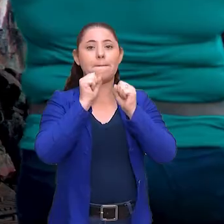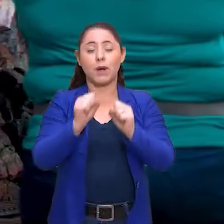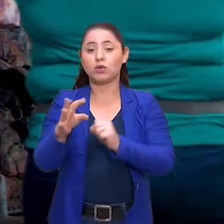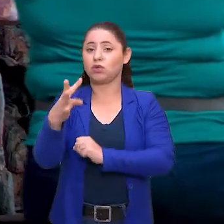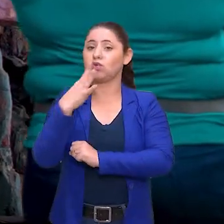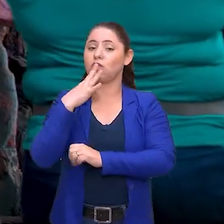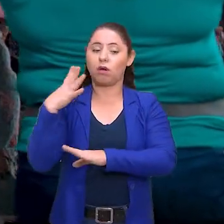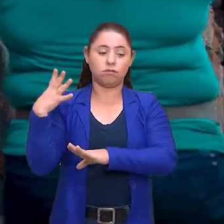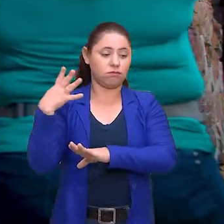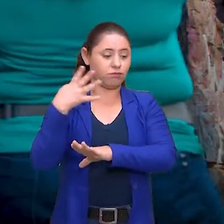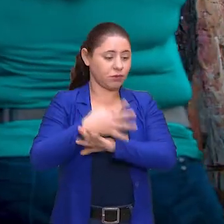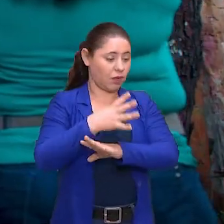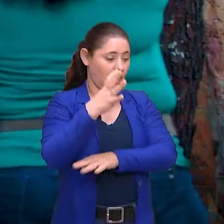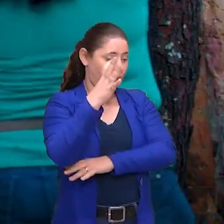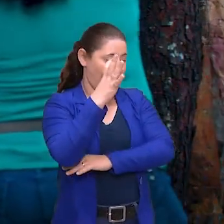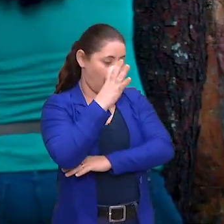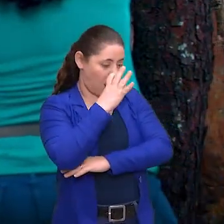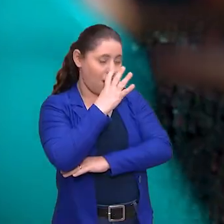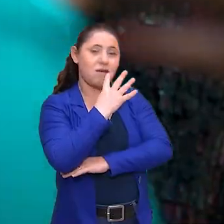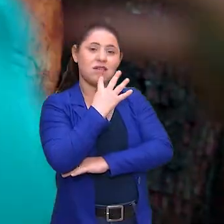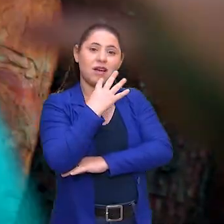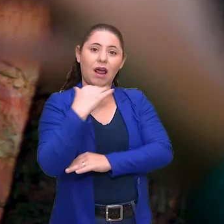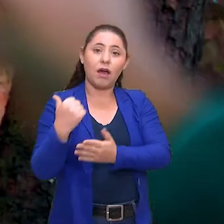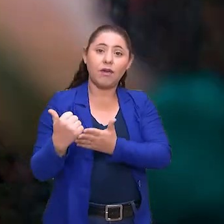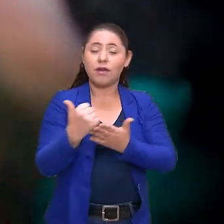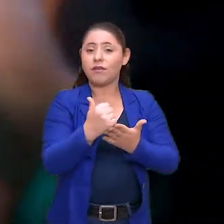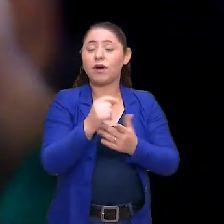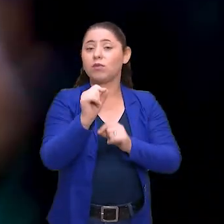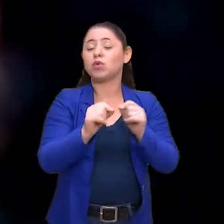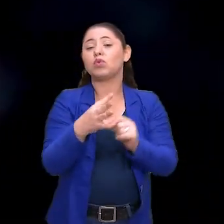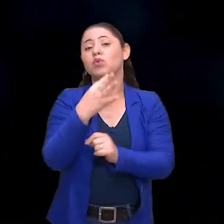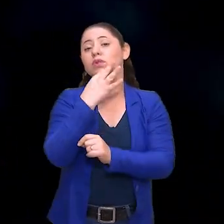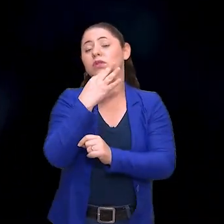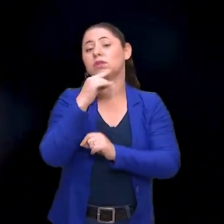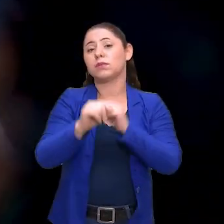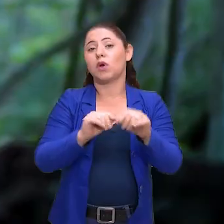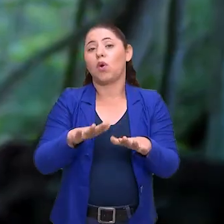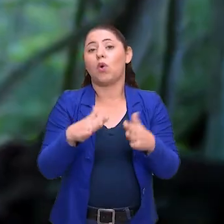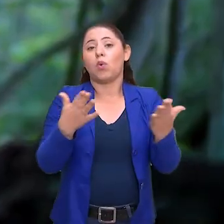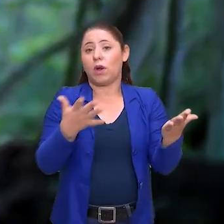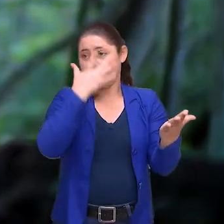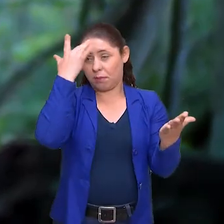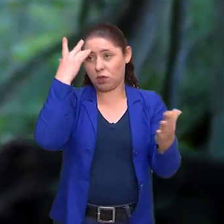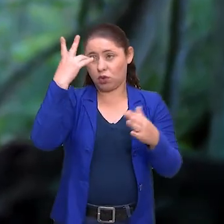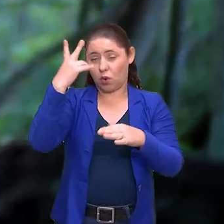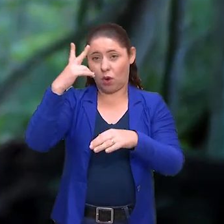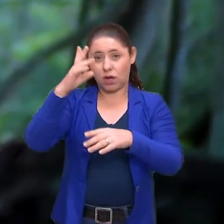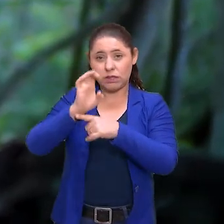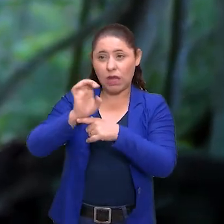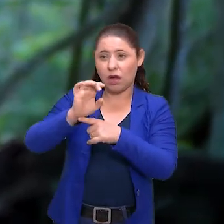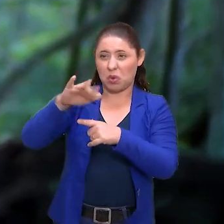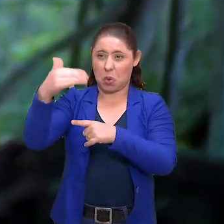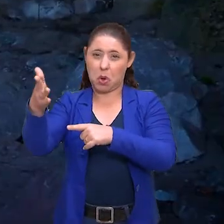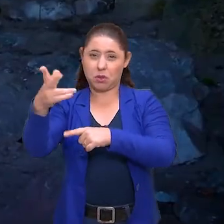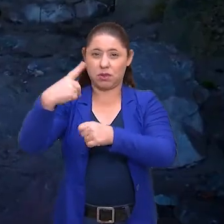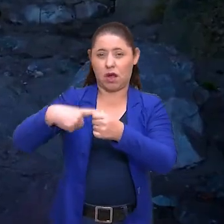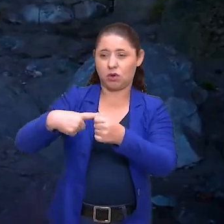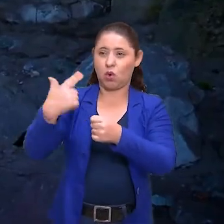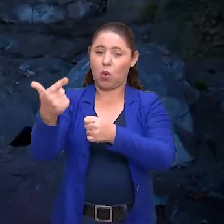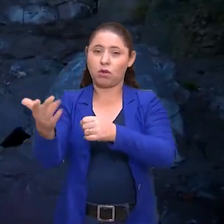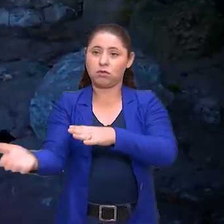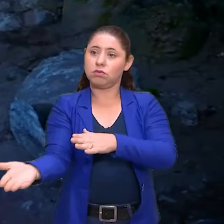padaria, que possa conhecer. Vamos fazer esse trabalho de levar para eles conhecerem, para quando o turista chegar,